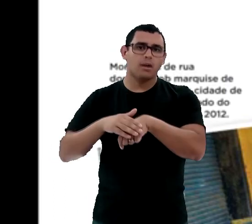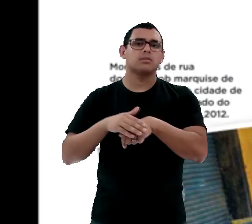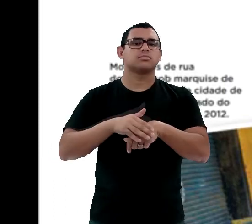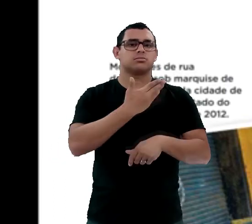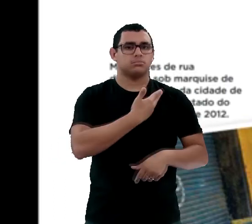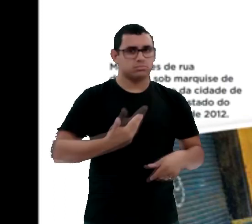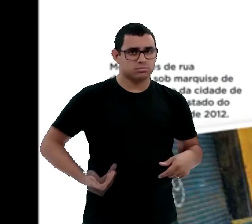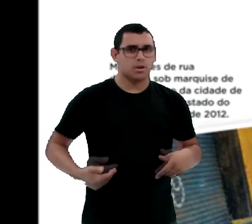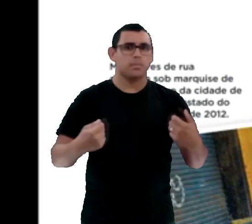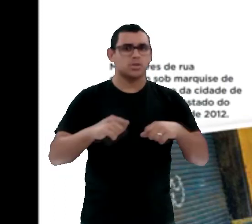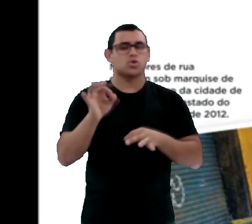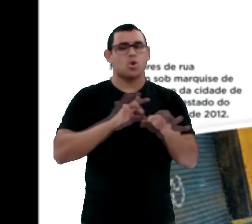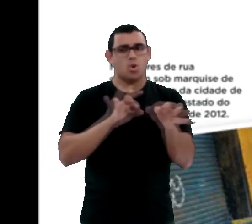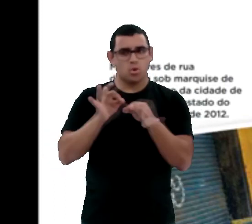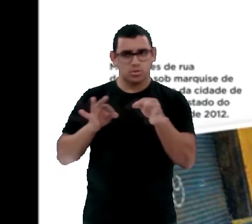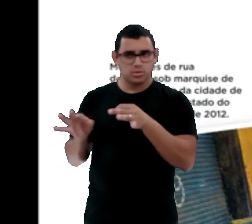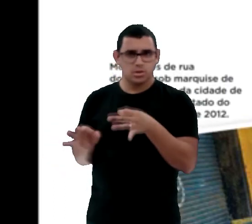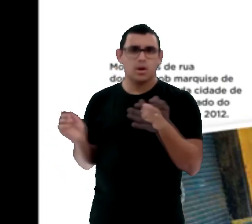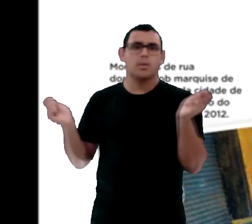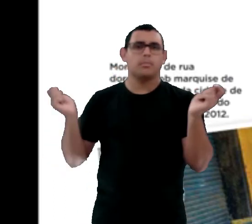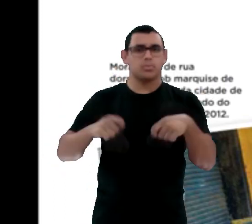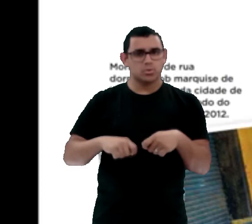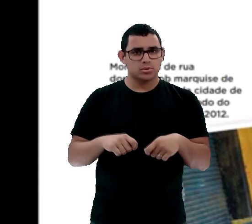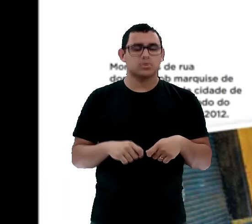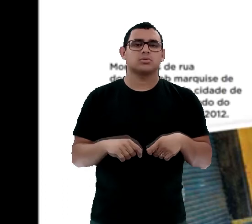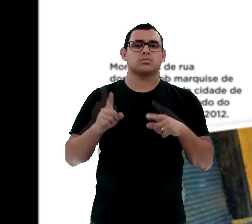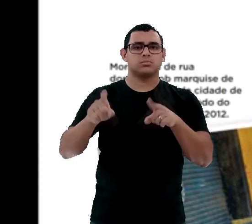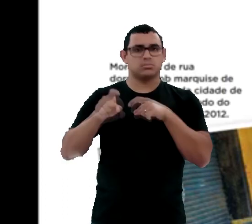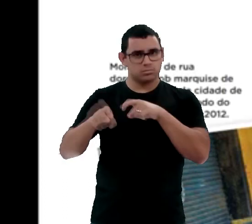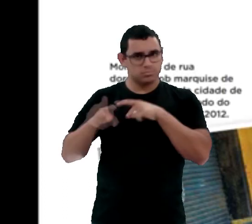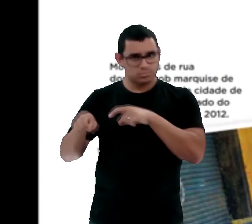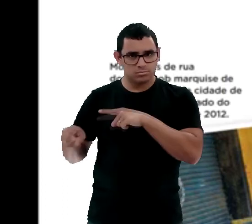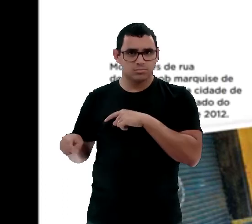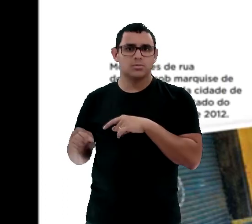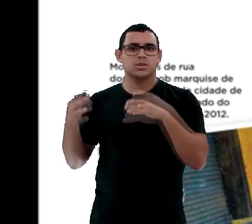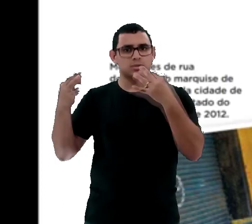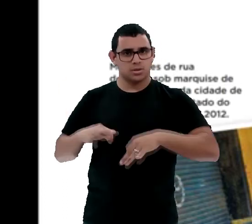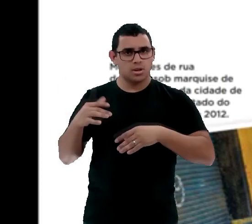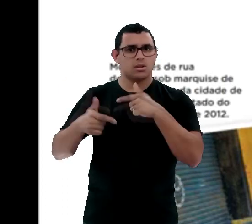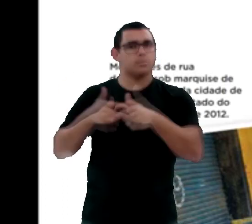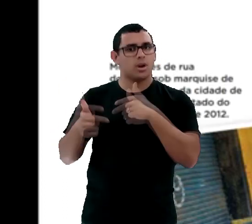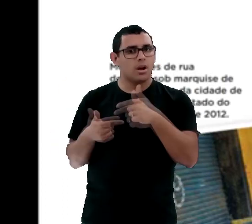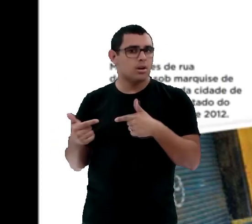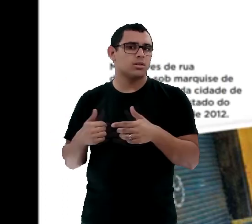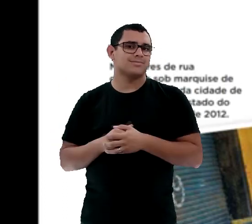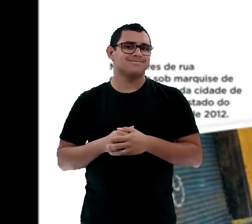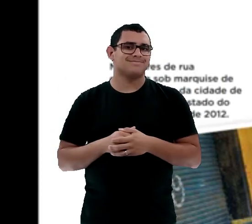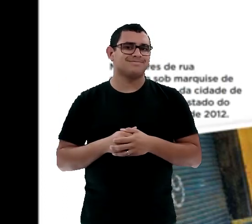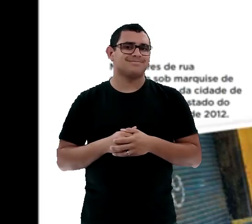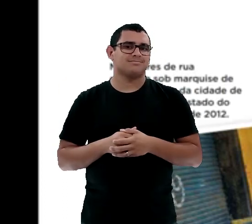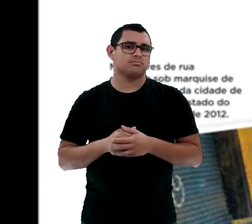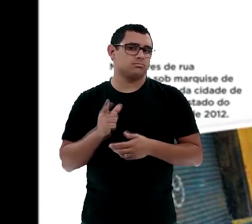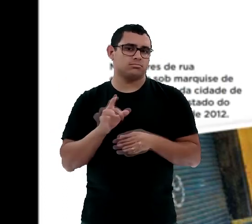na boquinha. O governo tem que criar empregos, o governo tem que criar formas das pessoas